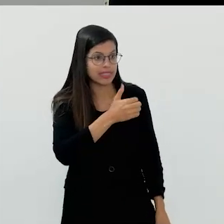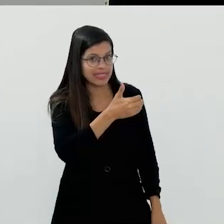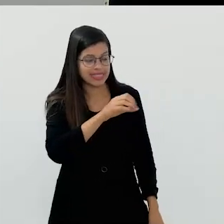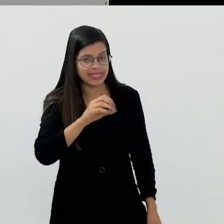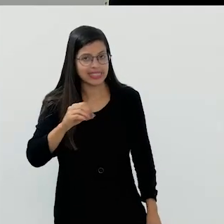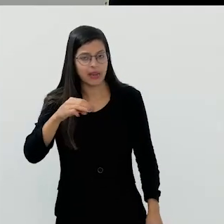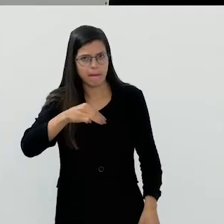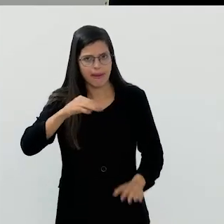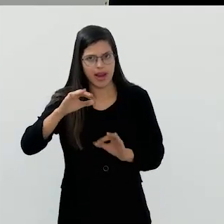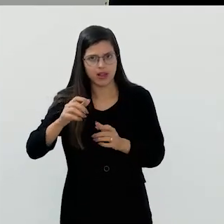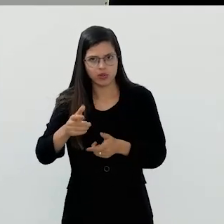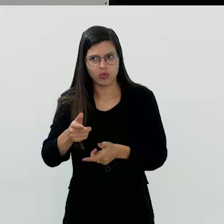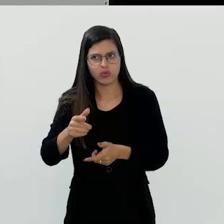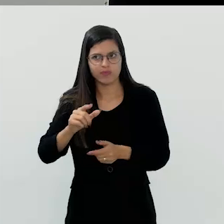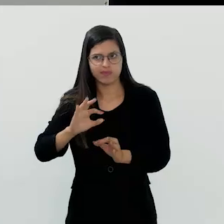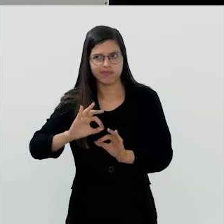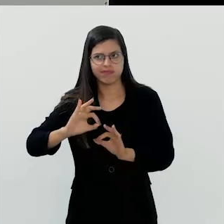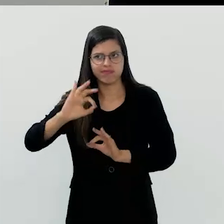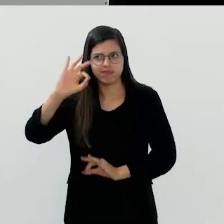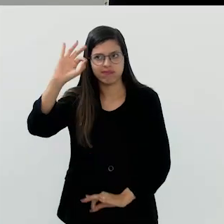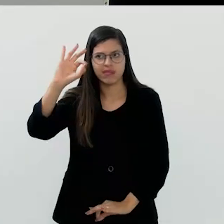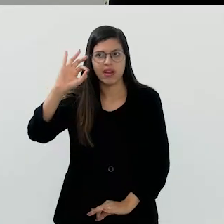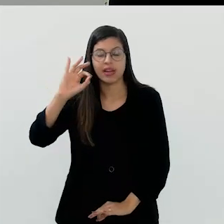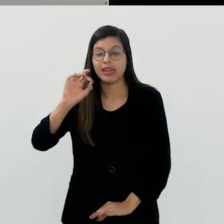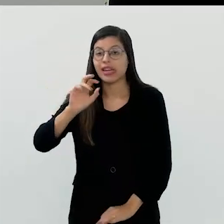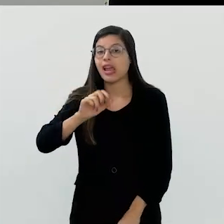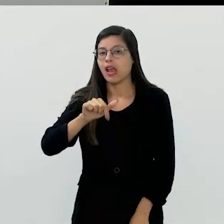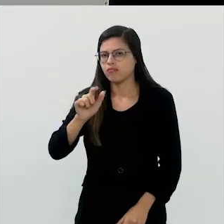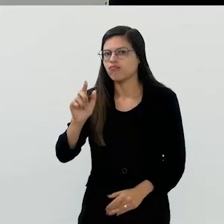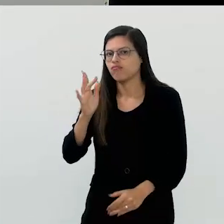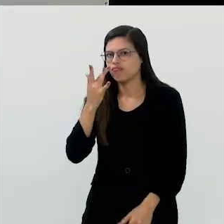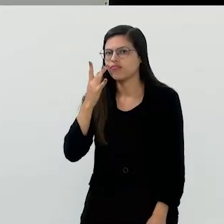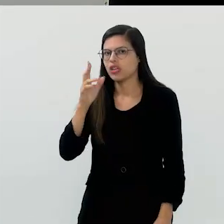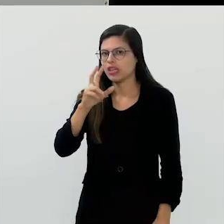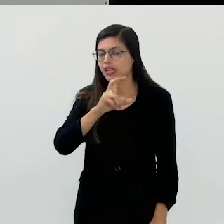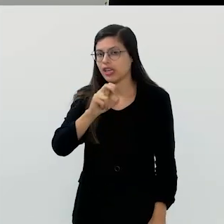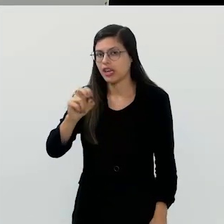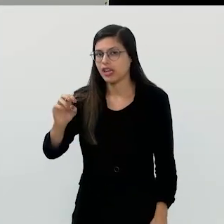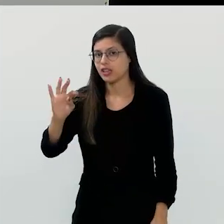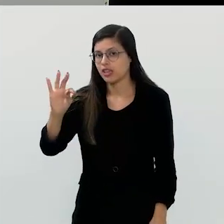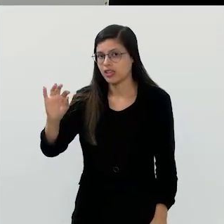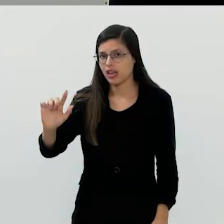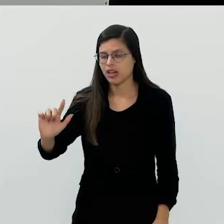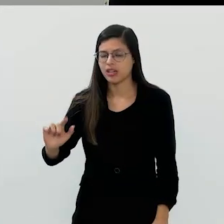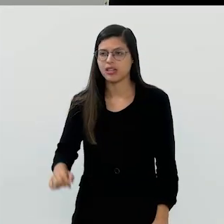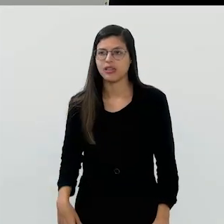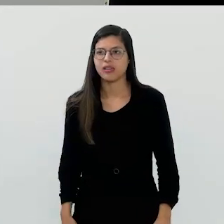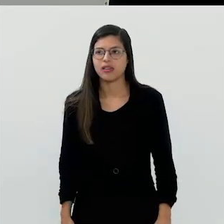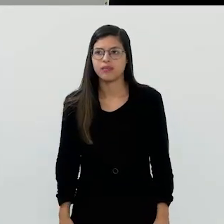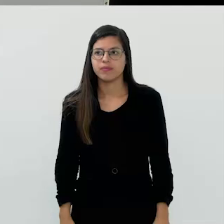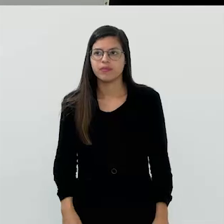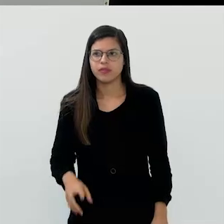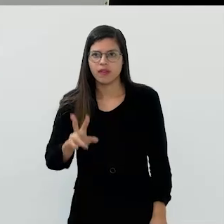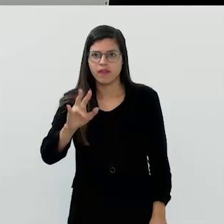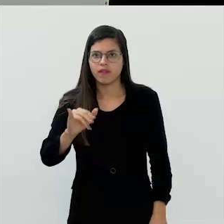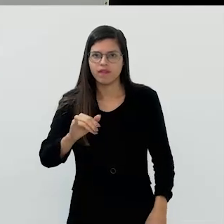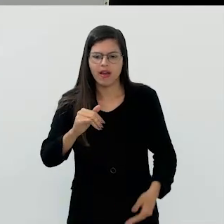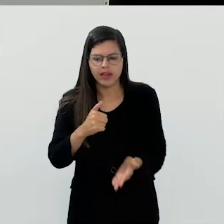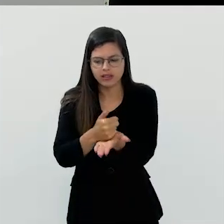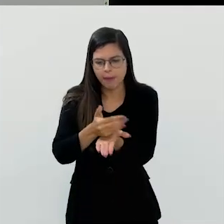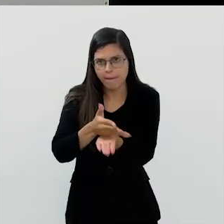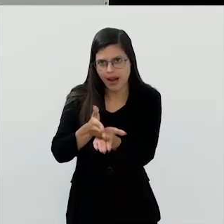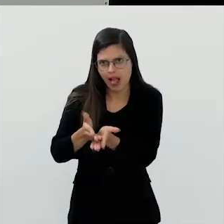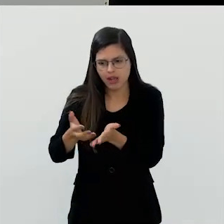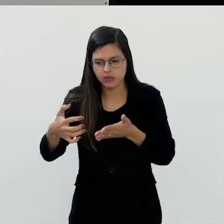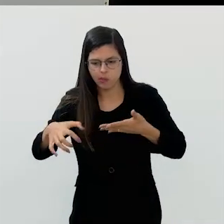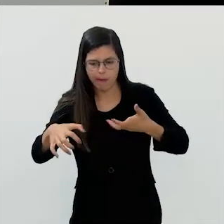mais ou menos isso. Ele tem uma capacidade de, parece que é 500 toneladas, se não me engano. E ele vai de chata até lá? Ou ele vai desmontado?